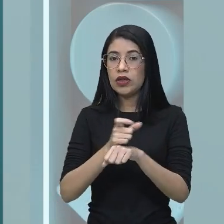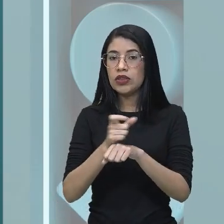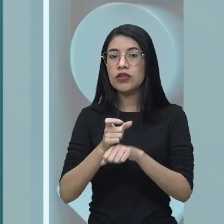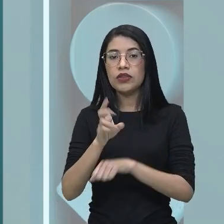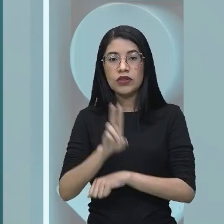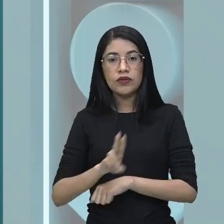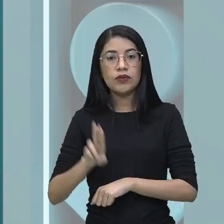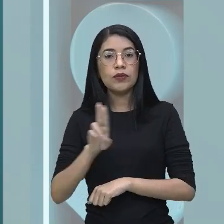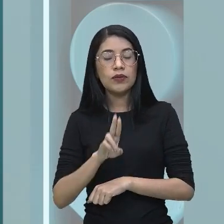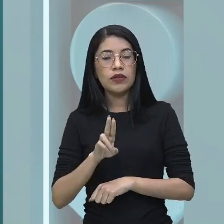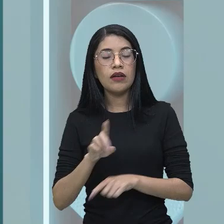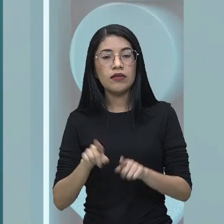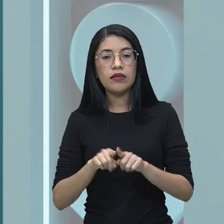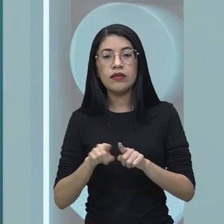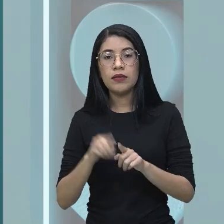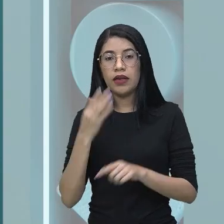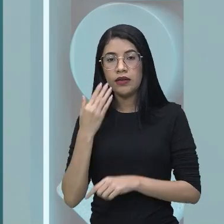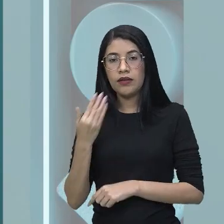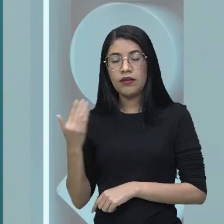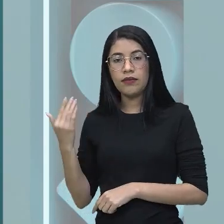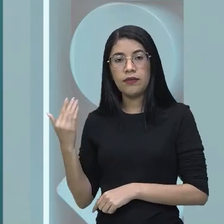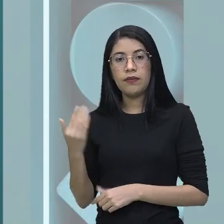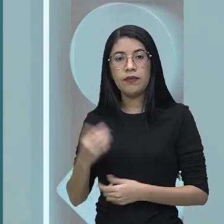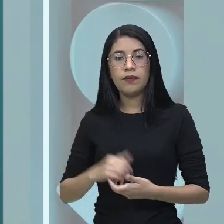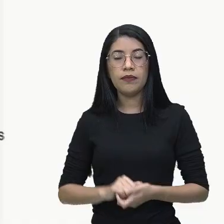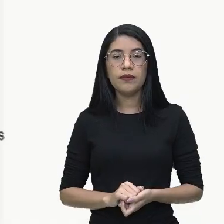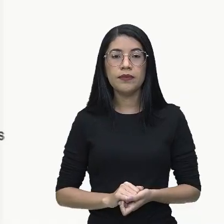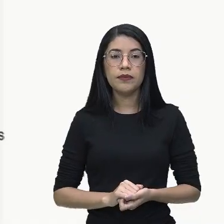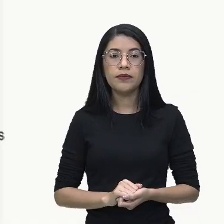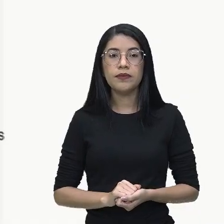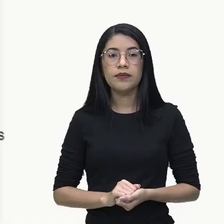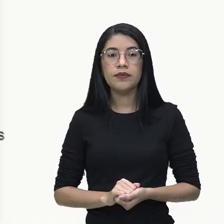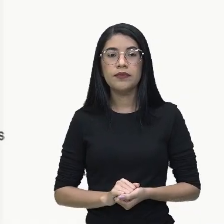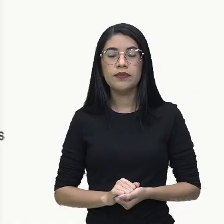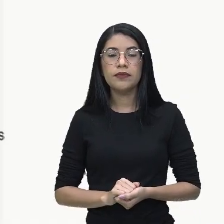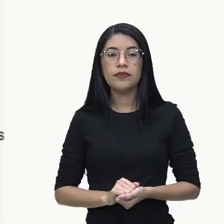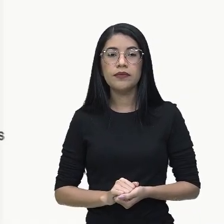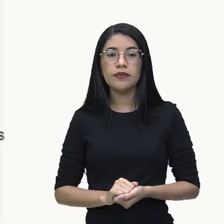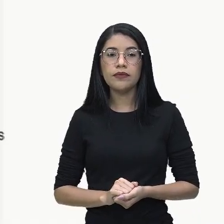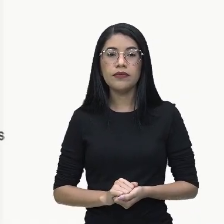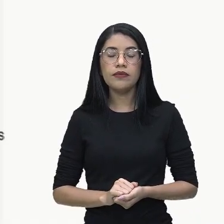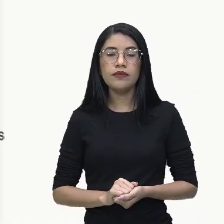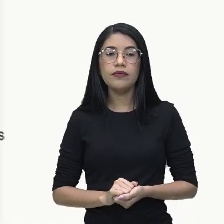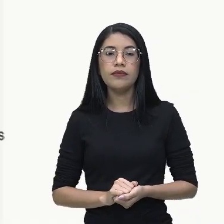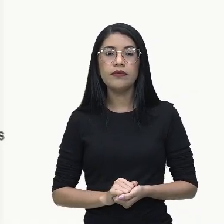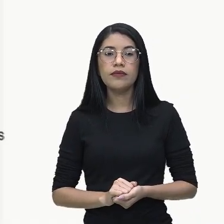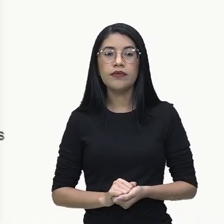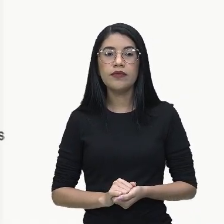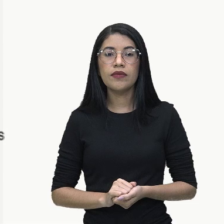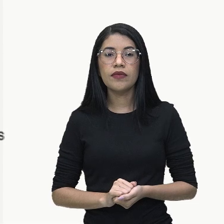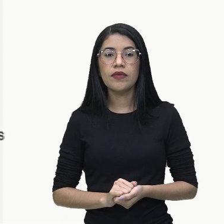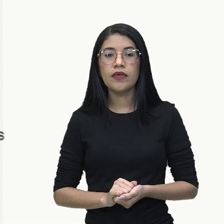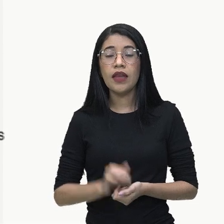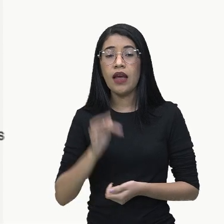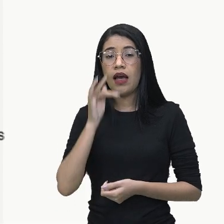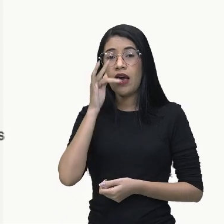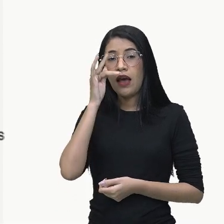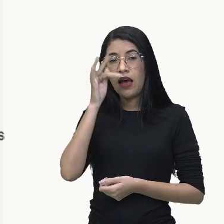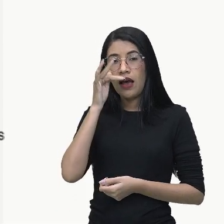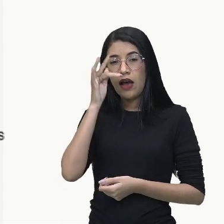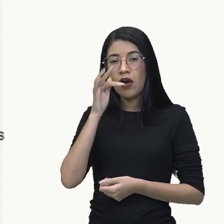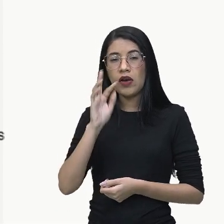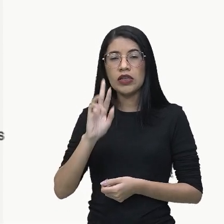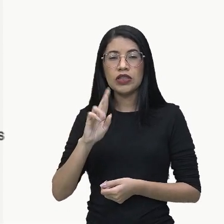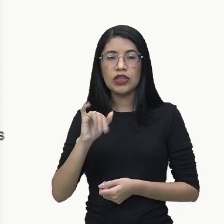utilizados colocando aí para vocês olha só então voltando ao texto olha só a Rosa da Rosa a Rosa de